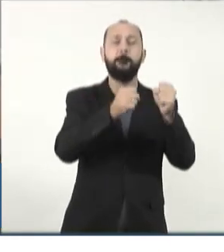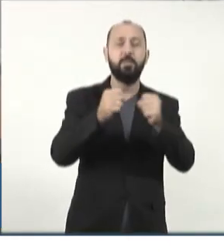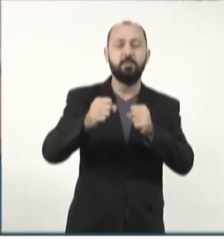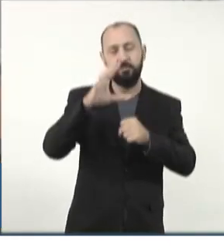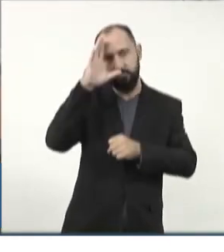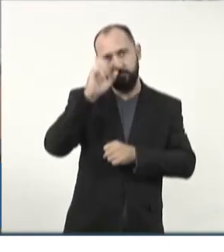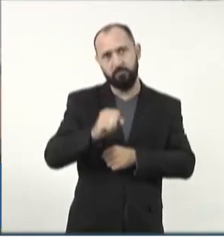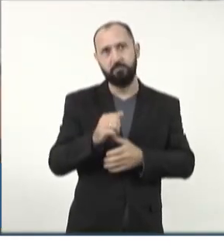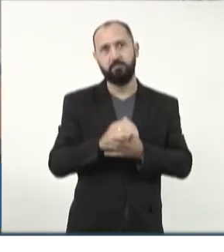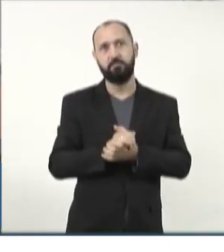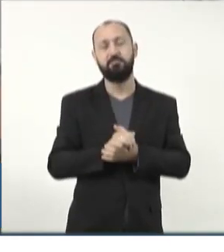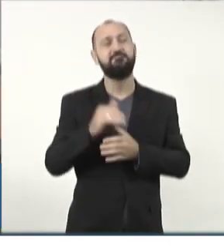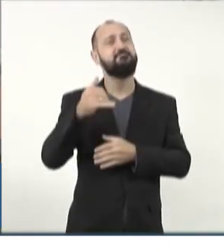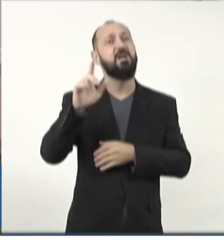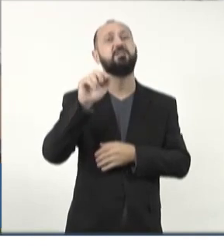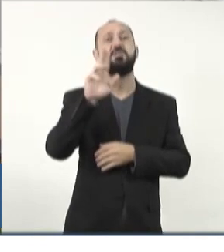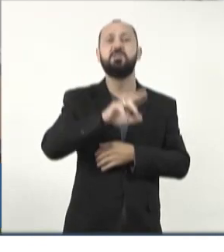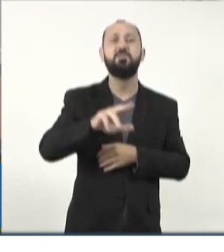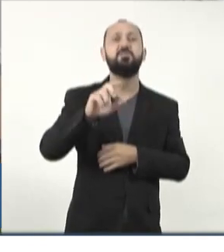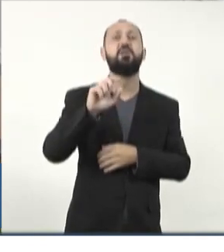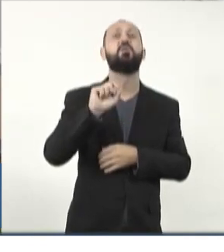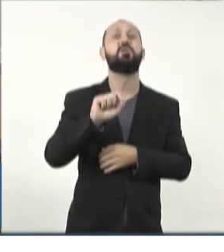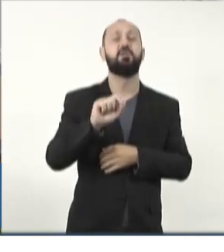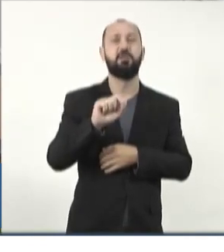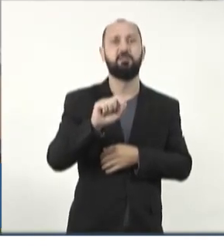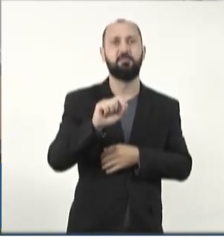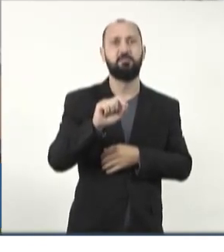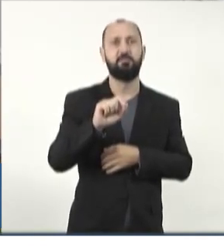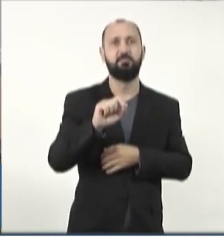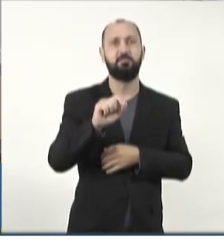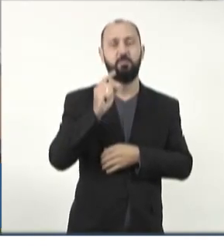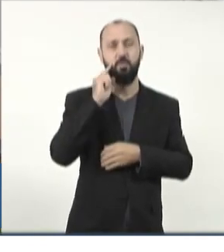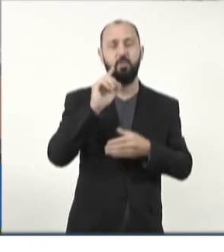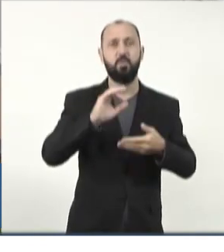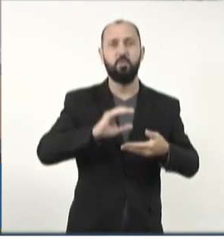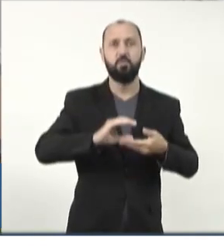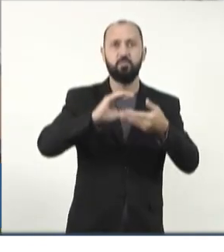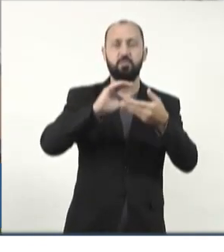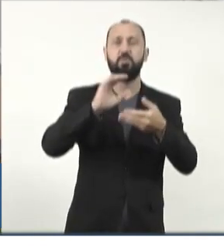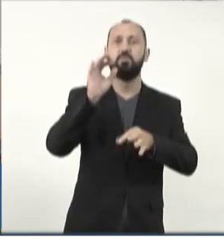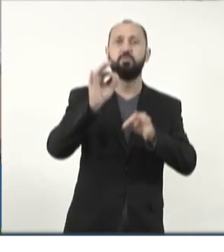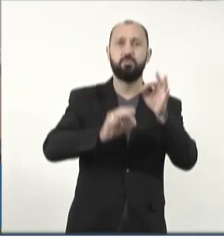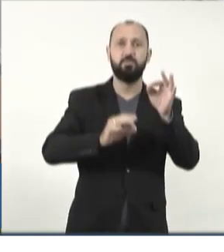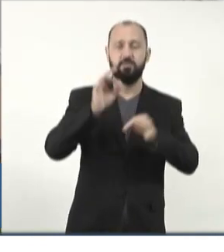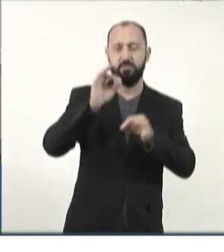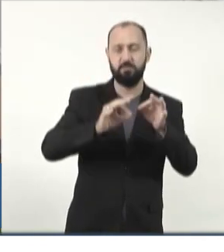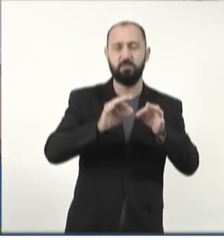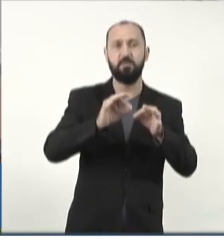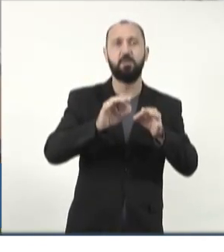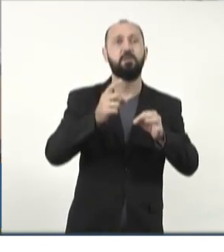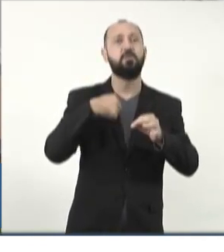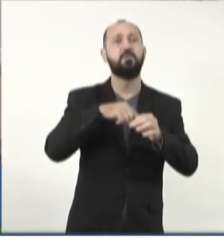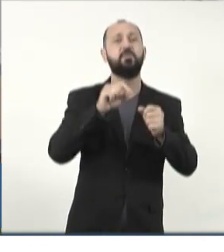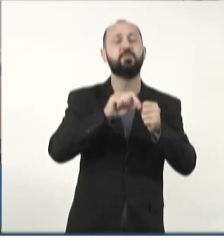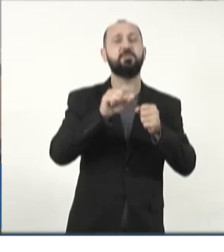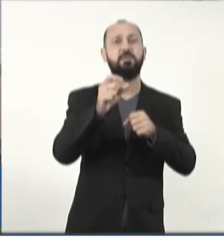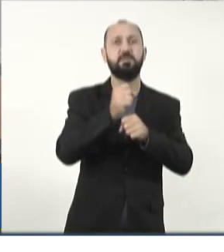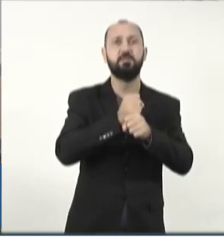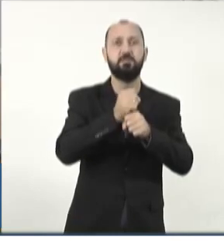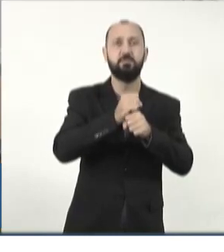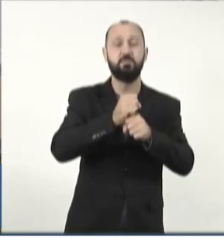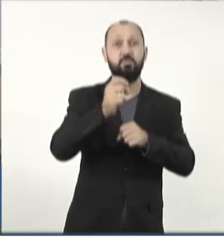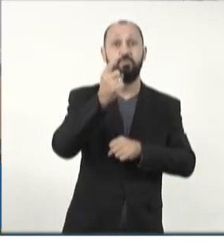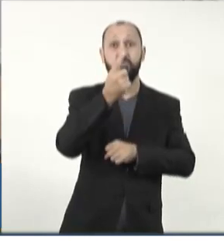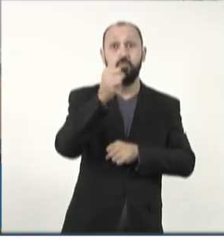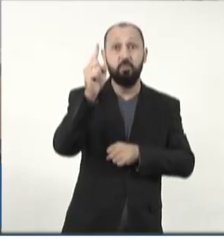decisão, majoritariamente, são ocupados por quem? No Conselho Nacional de Justiça, por exemplo, nós comemoramos esse ano a indicação